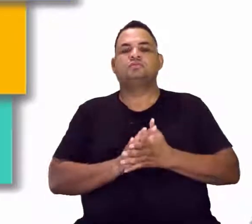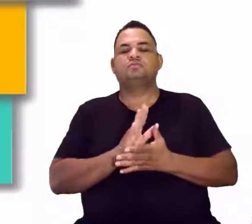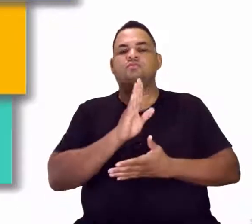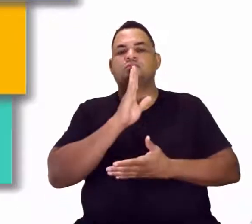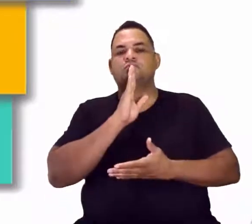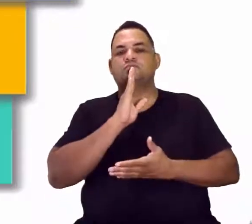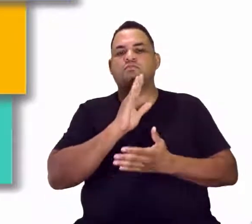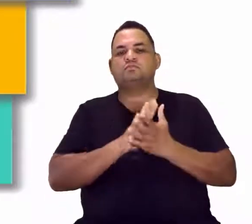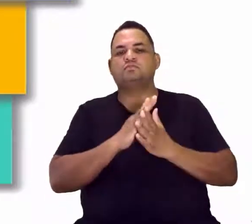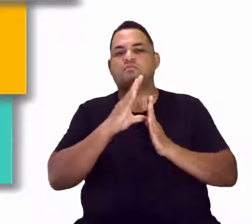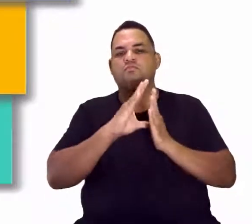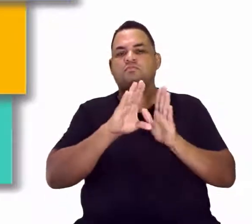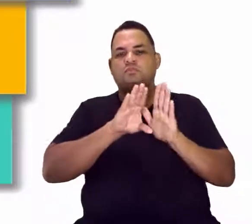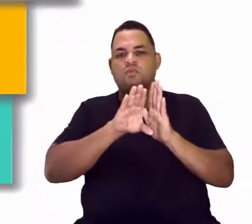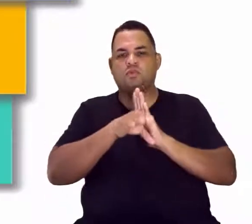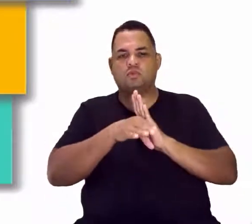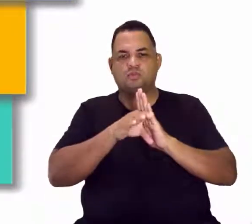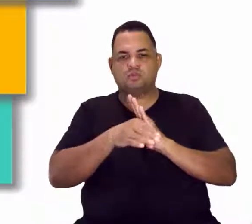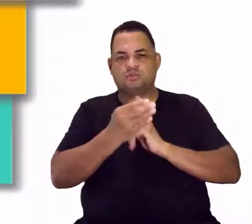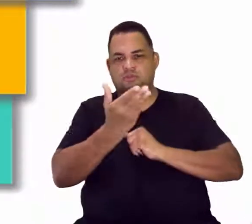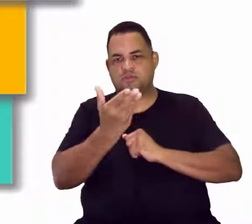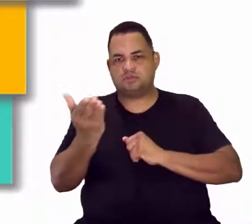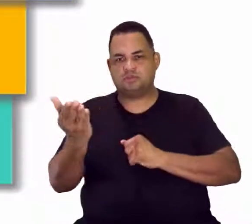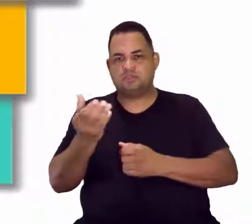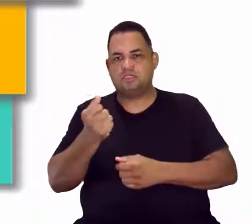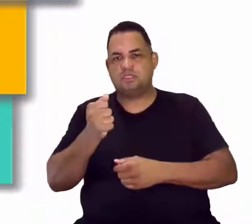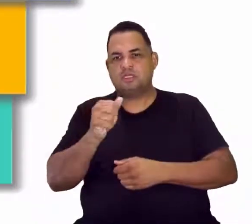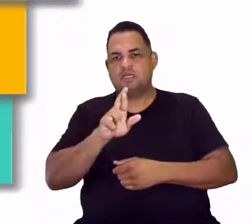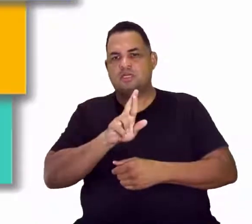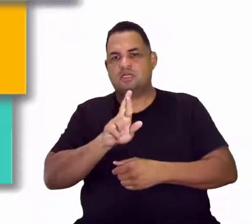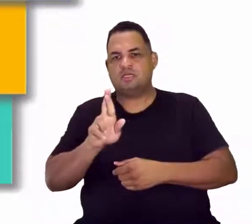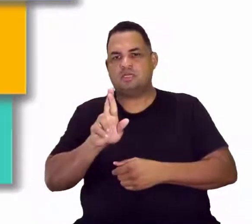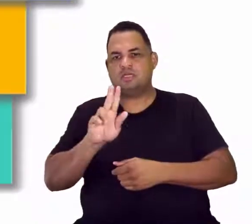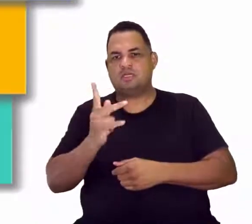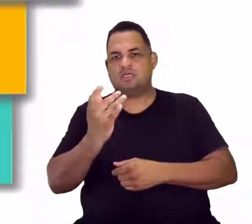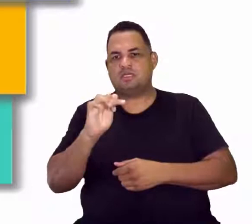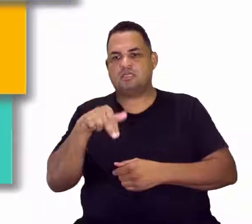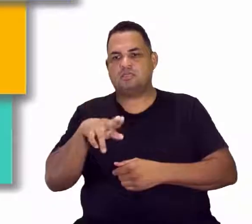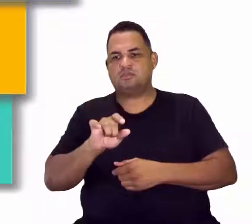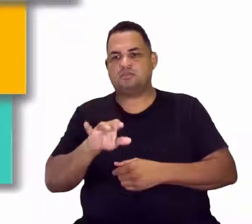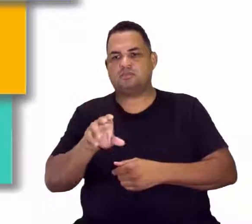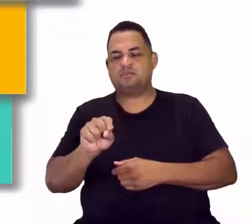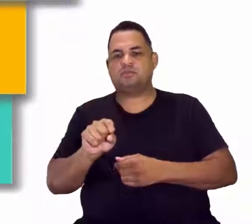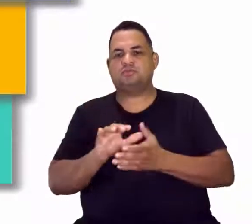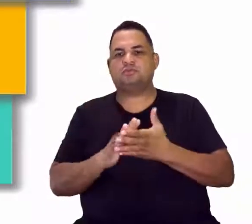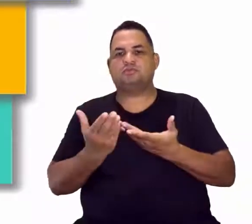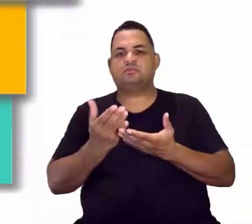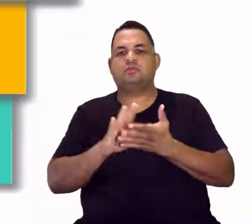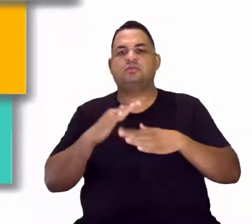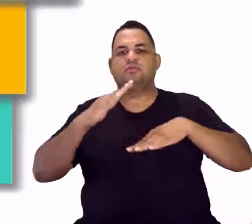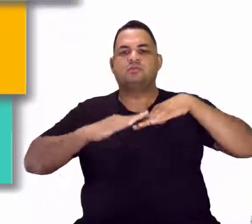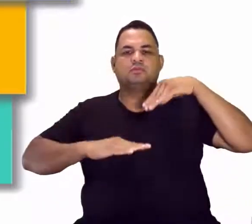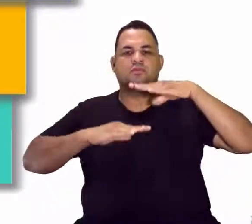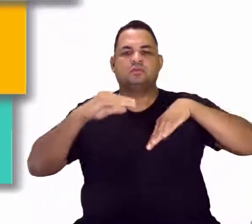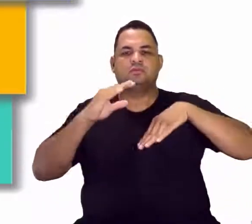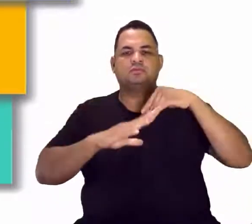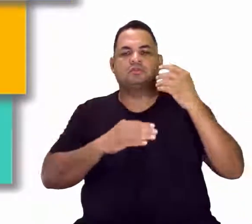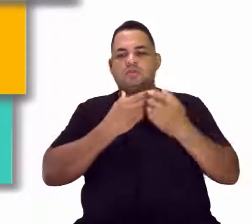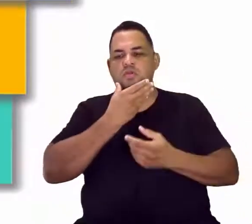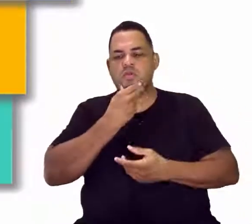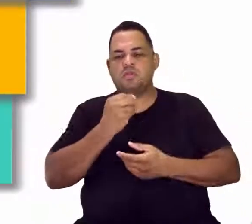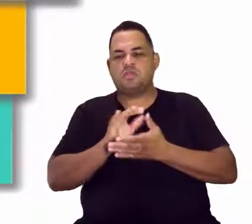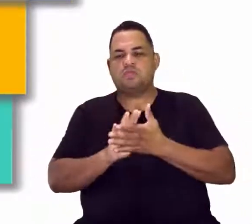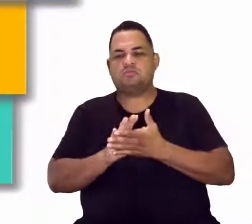abordado por Arrhenius, que foi um grande cientista que desenvolveu muitos estudos em cima